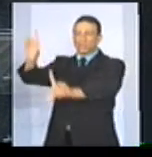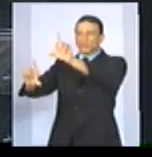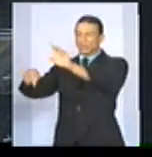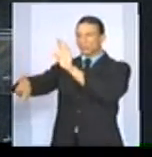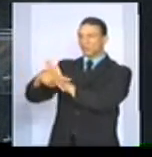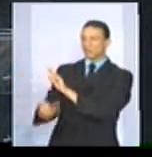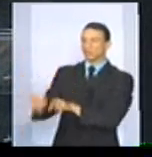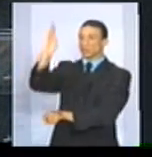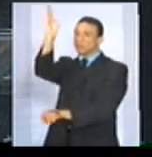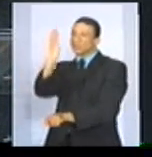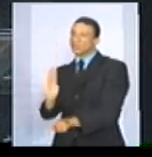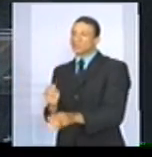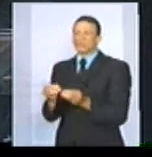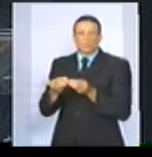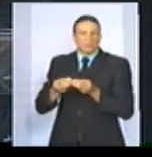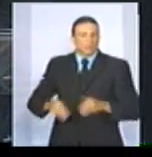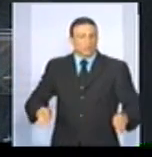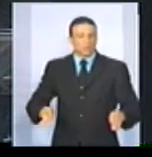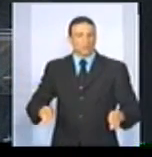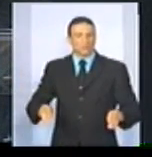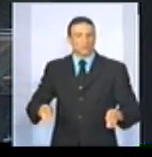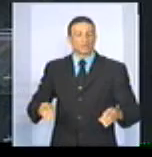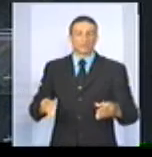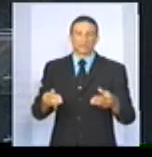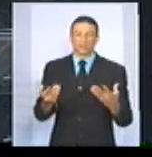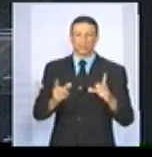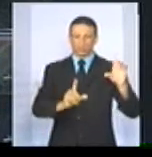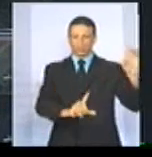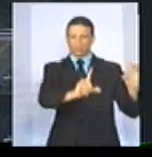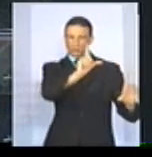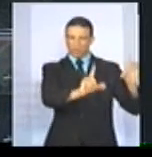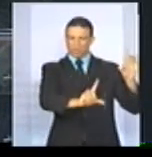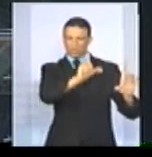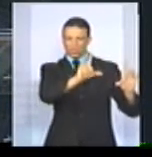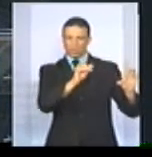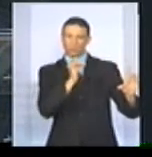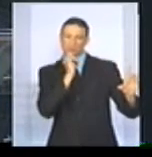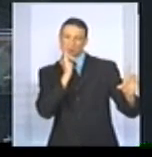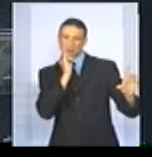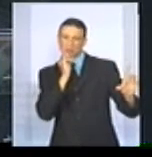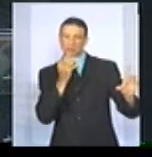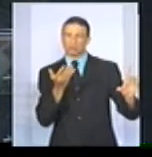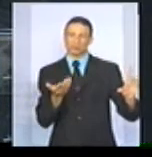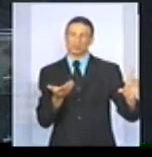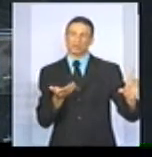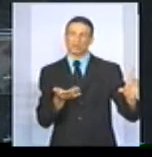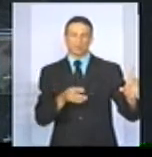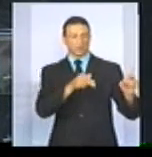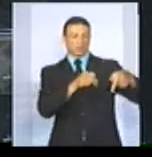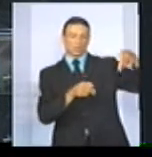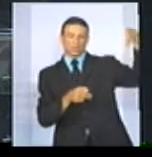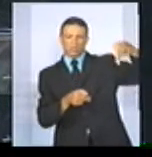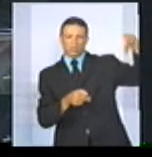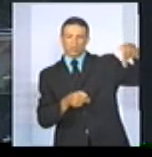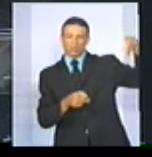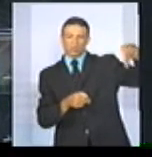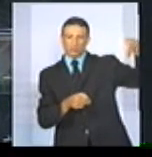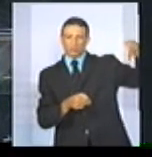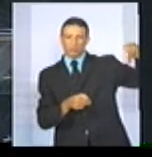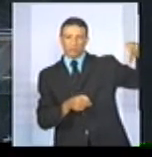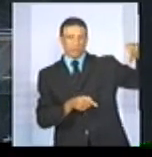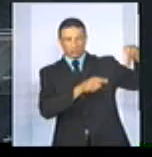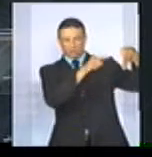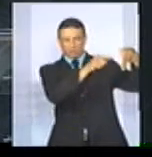nacional. Imaginemos, então, uma emissora de televisão que operasse, digamos, no estado do Rio Grande do Norte, que tivesse